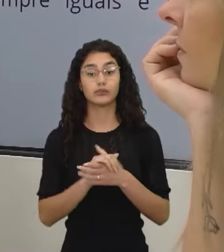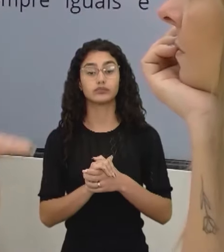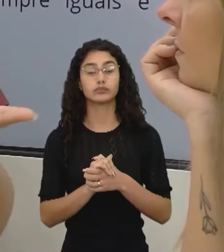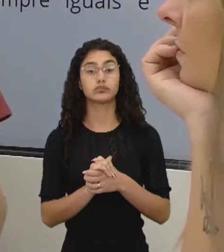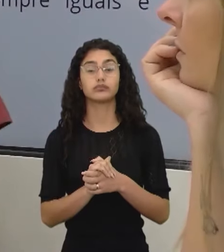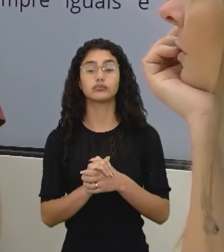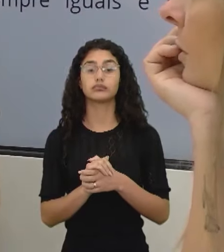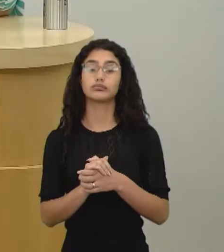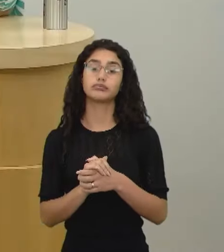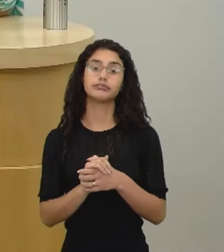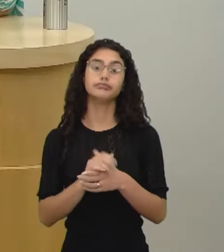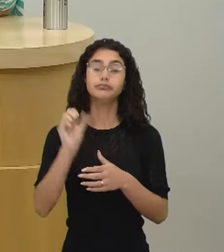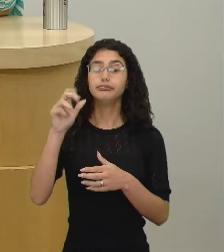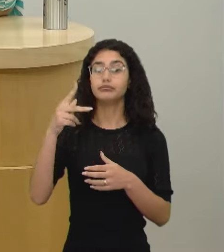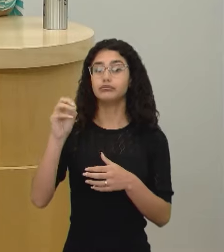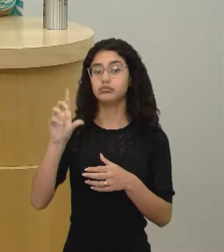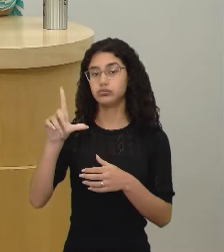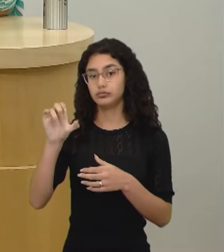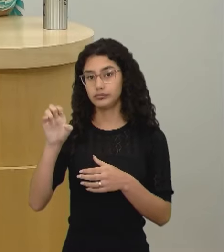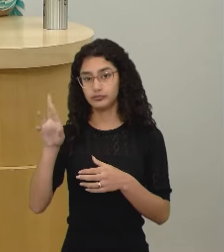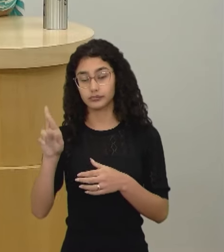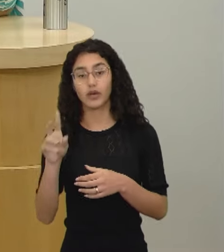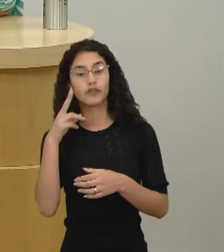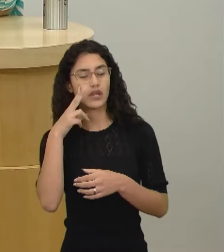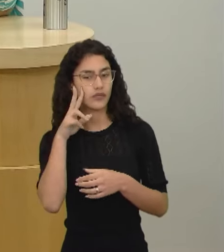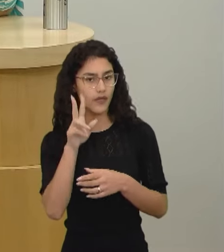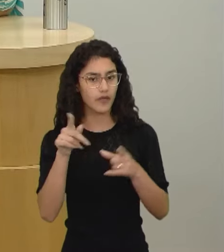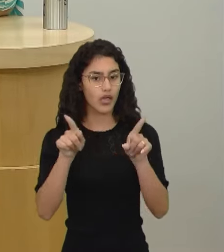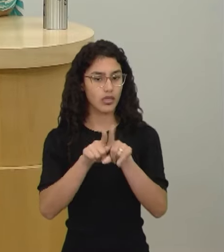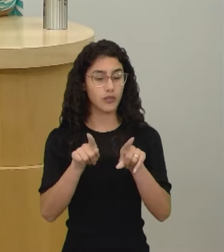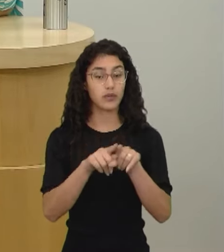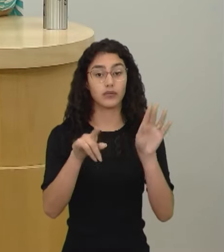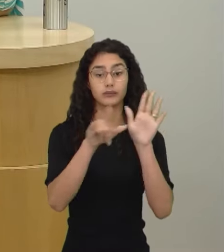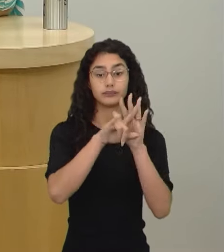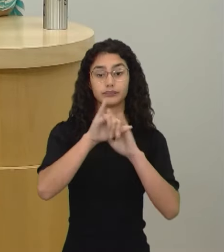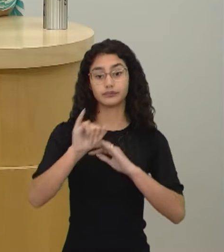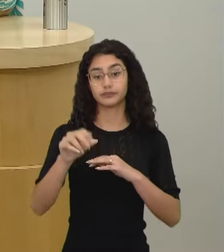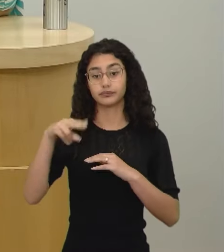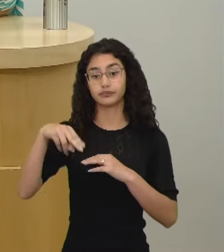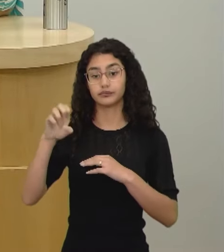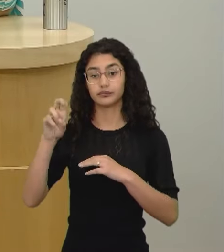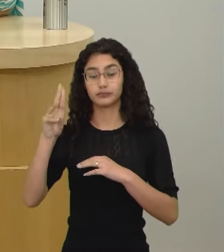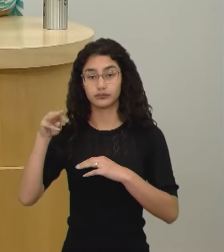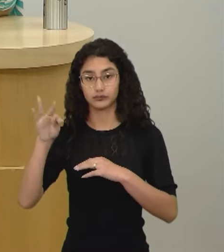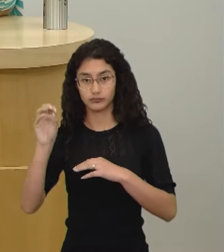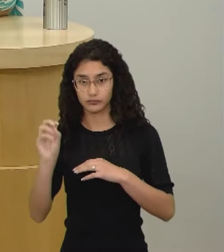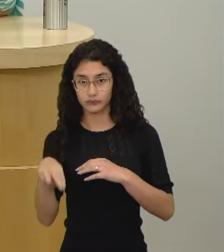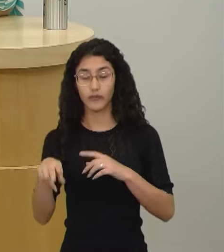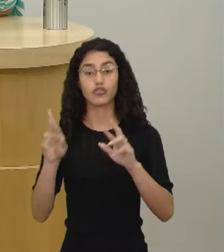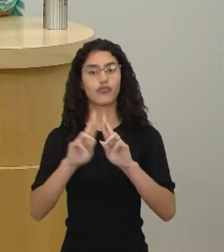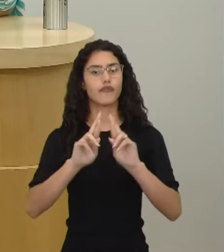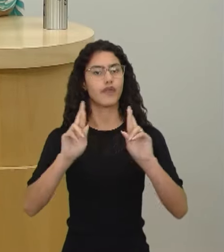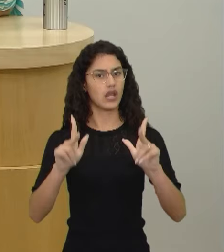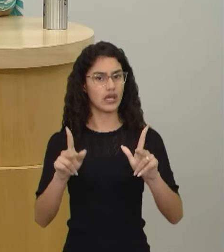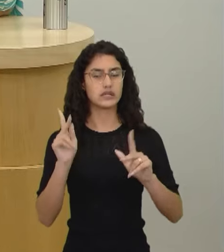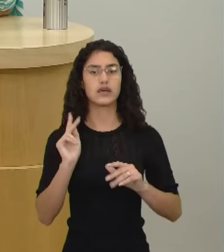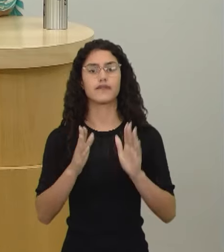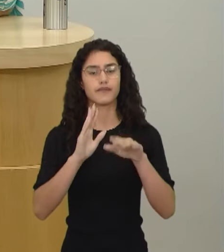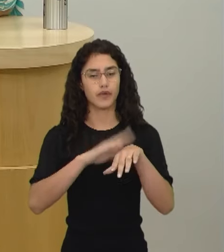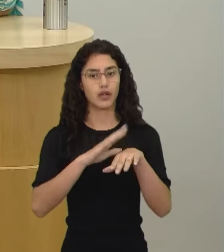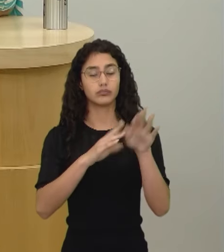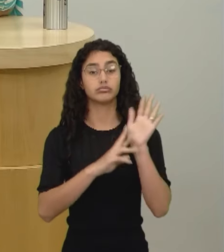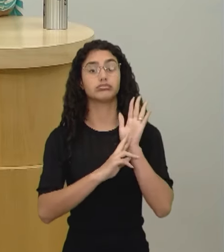spoiler, né, de coisas que vocês ainda vão ver, que são as leis de Newton, e nesse caso elas fazem muita diferença, que vão aparecer pra vocês